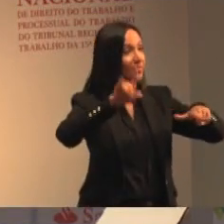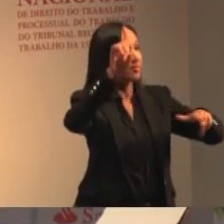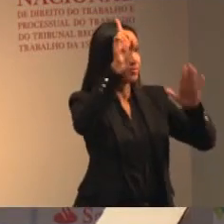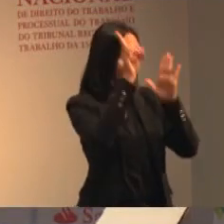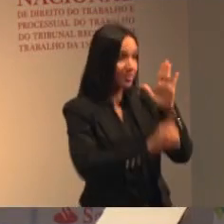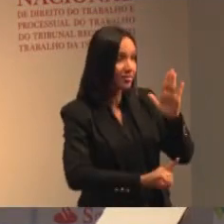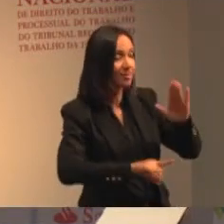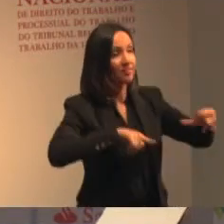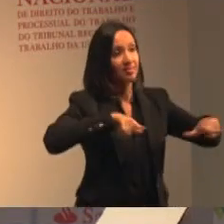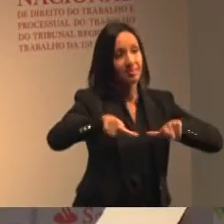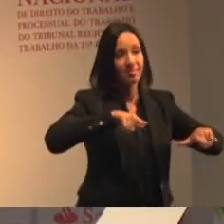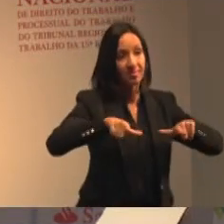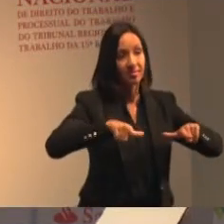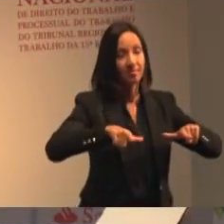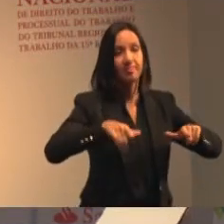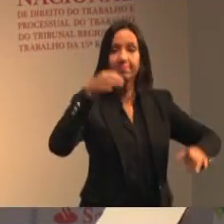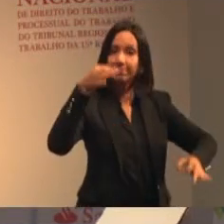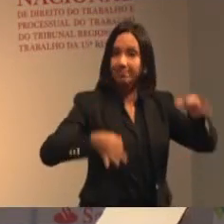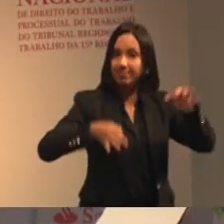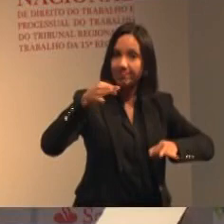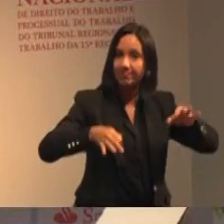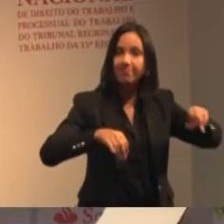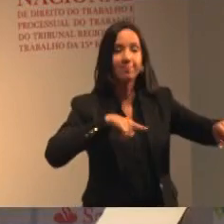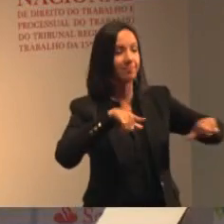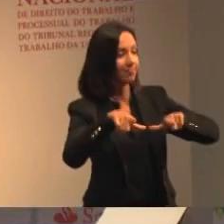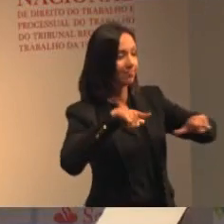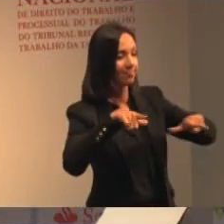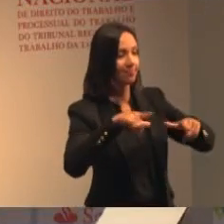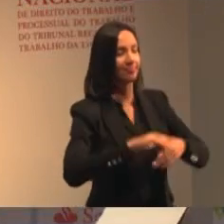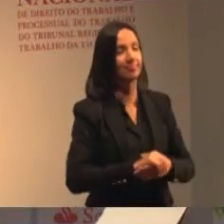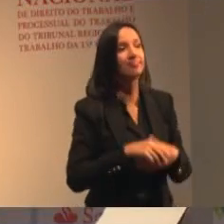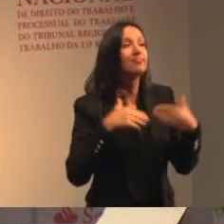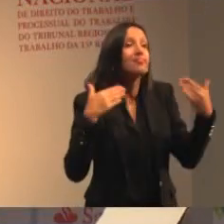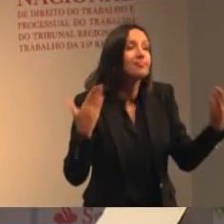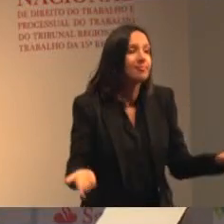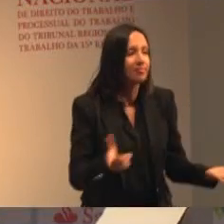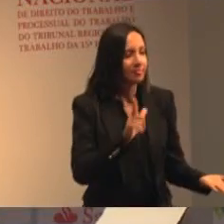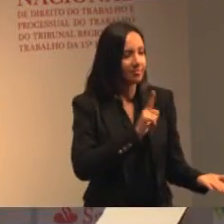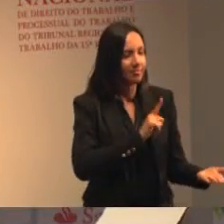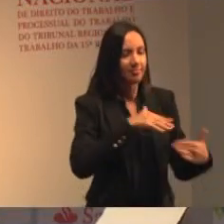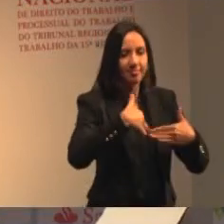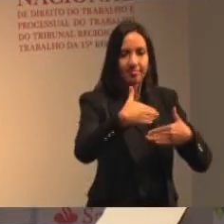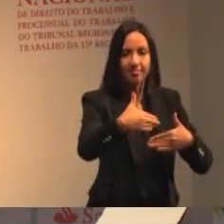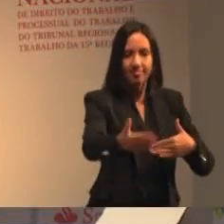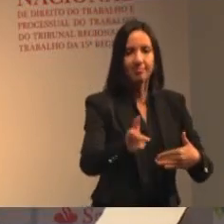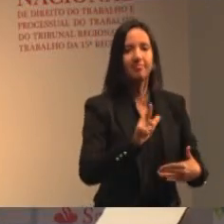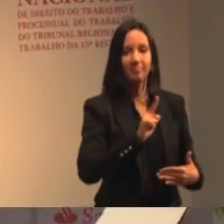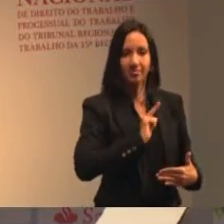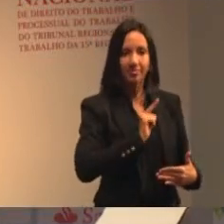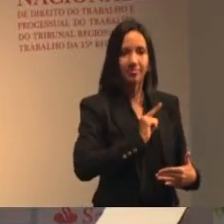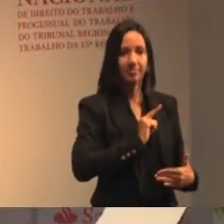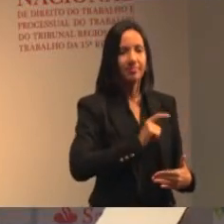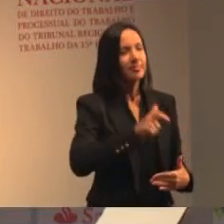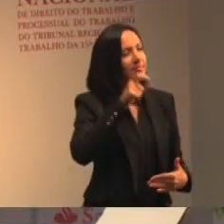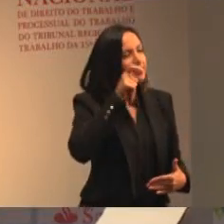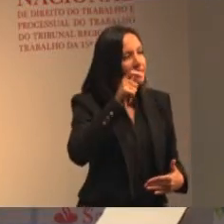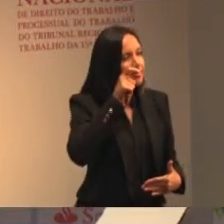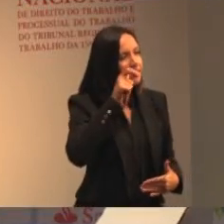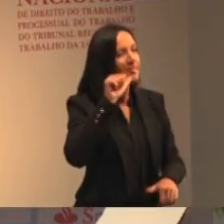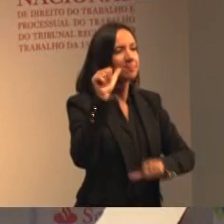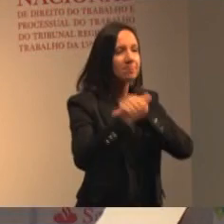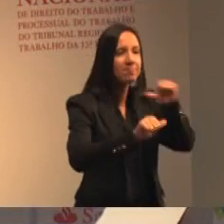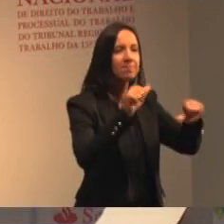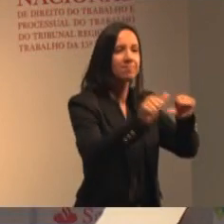do trabalho e da justiça do trabalho. Se, ao longo da história, assistimos às